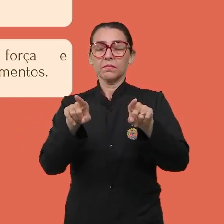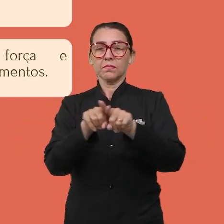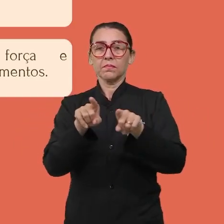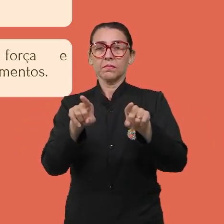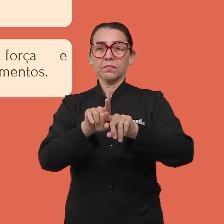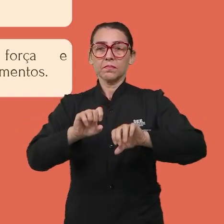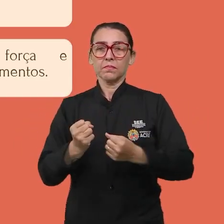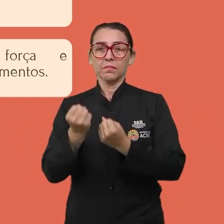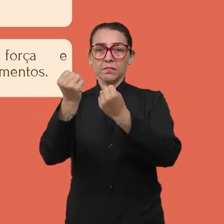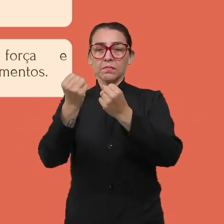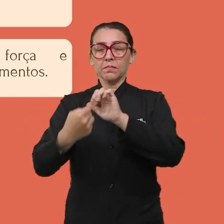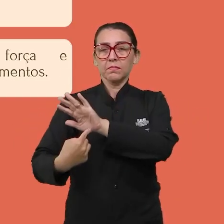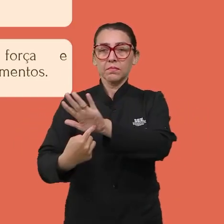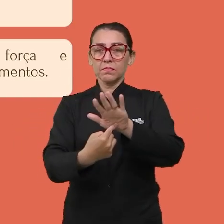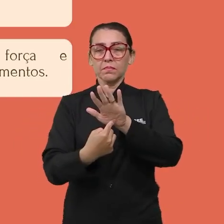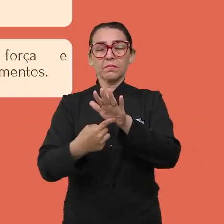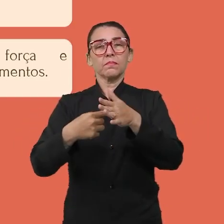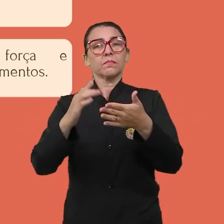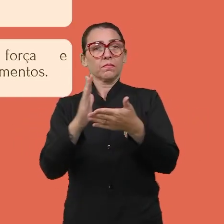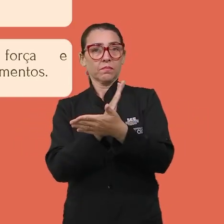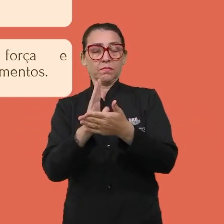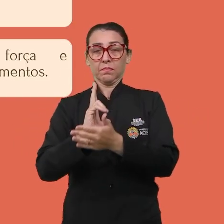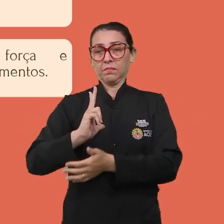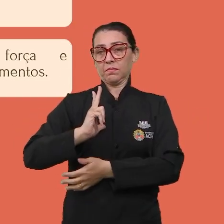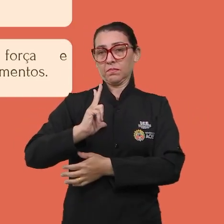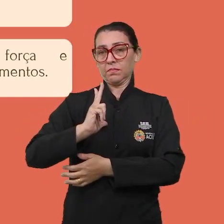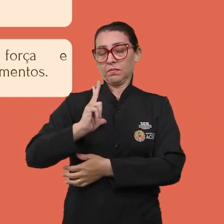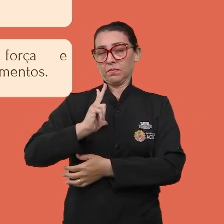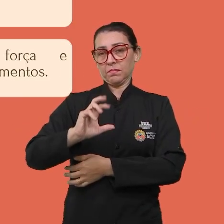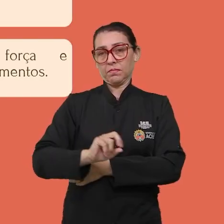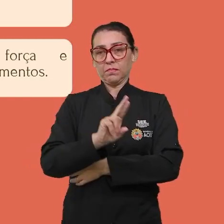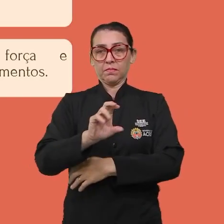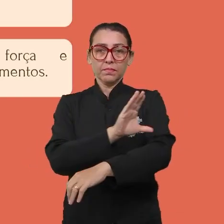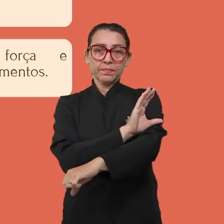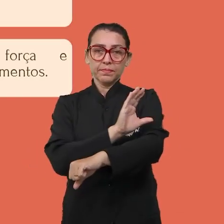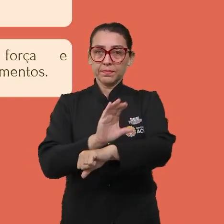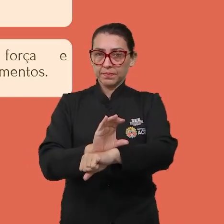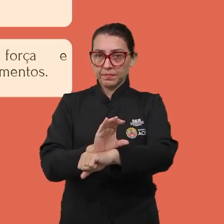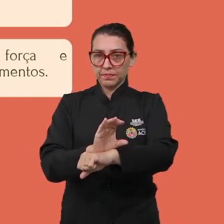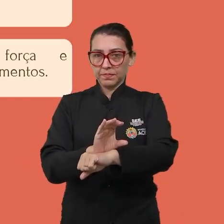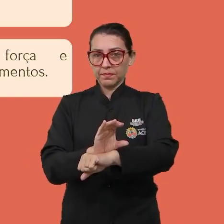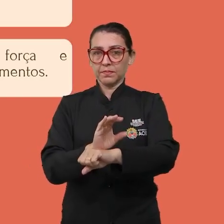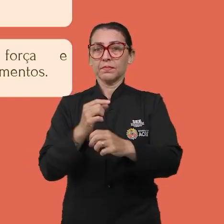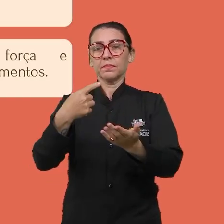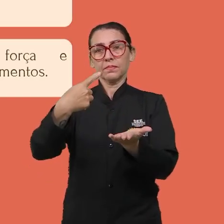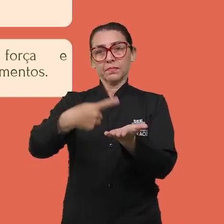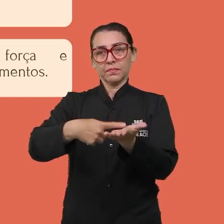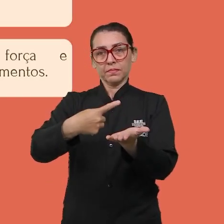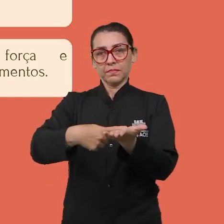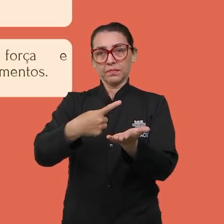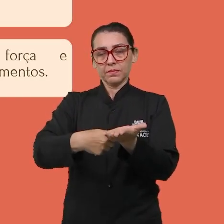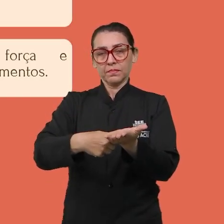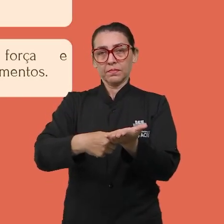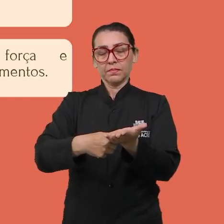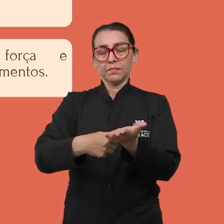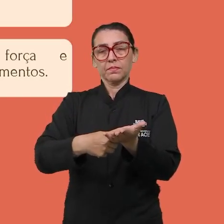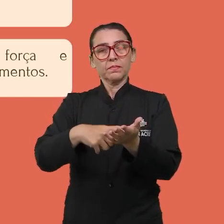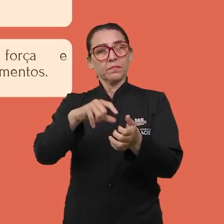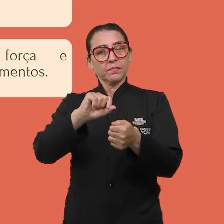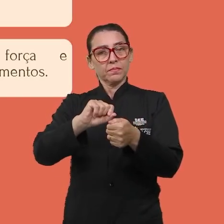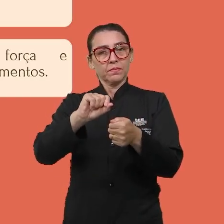energia para expressar algo pessoal ou cultural. Essa combinação